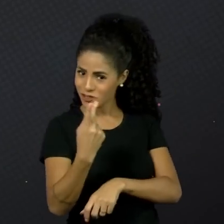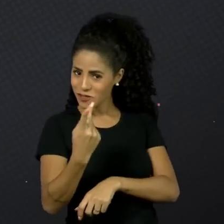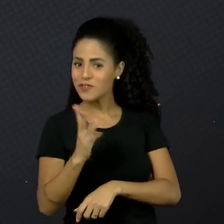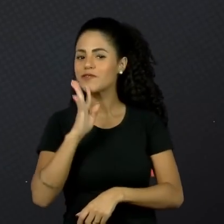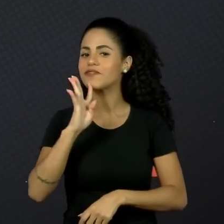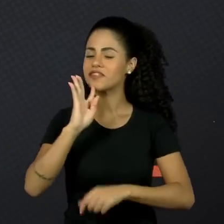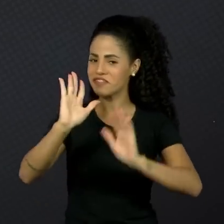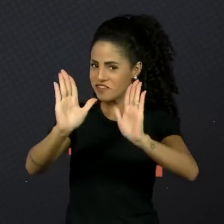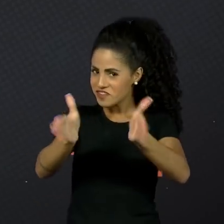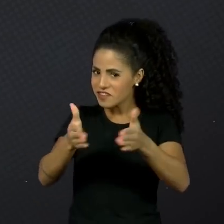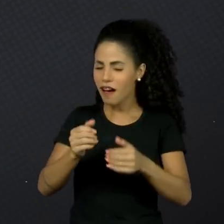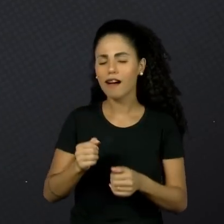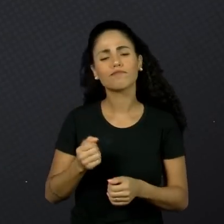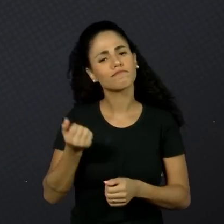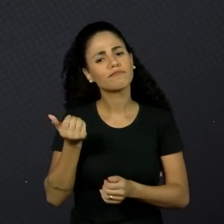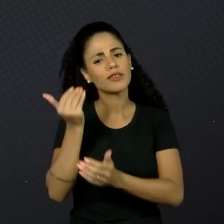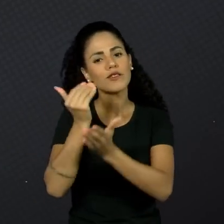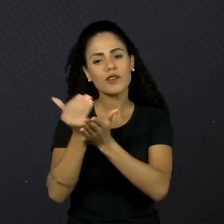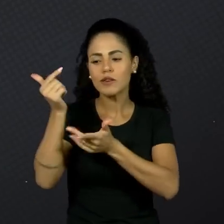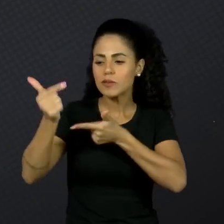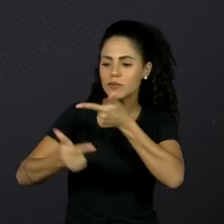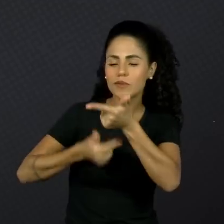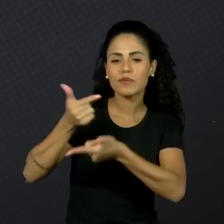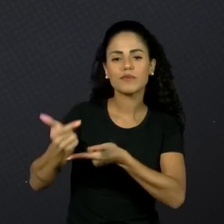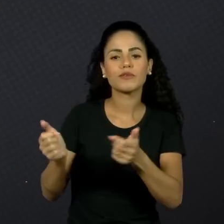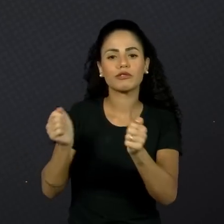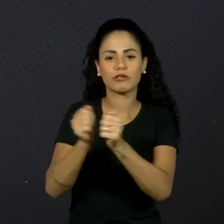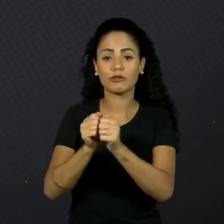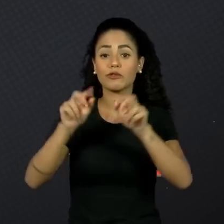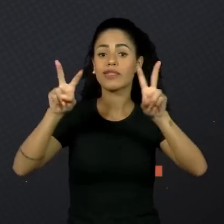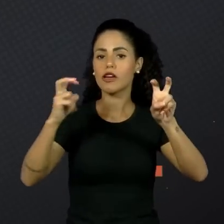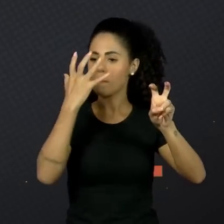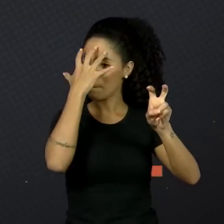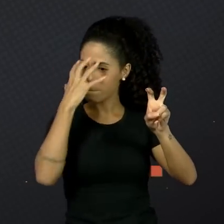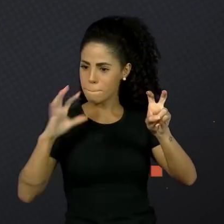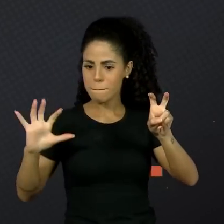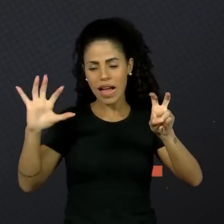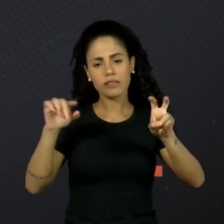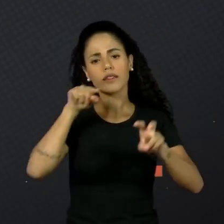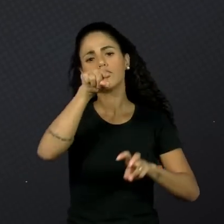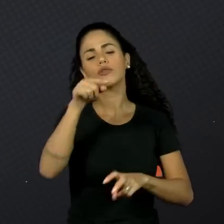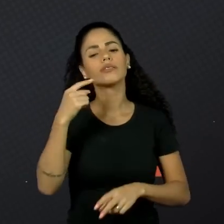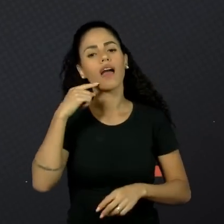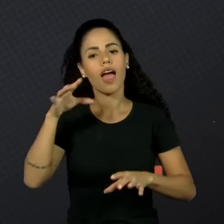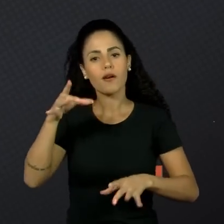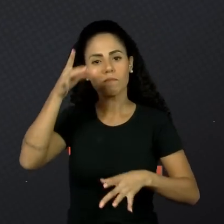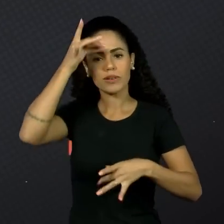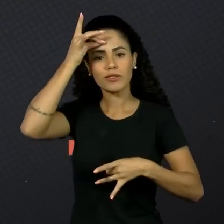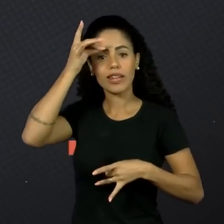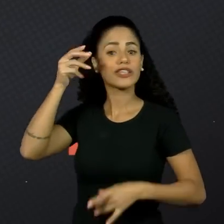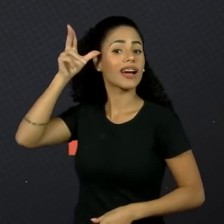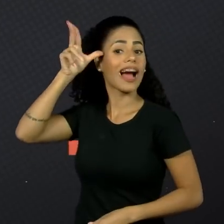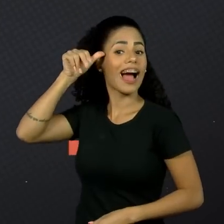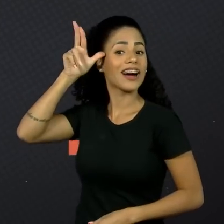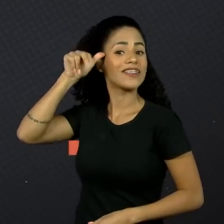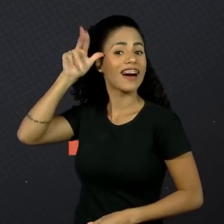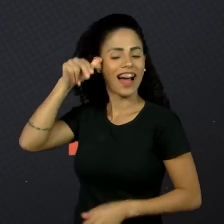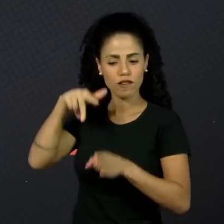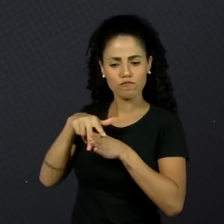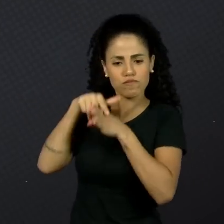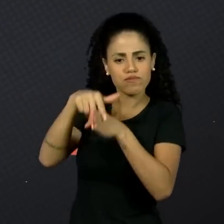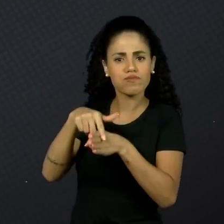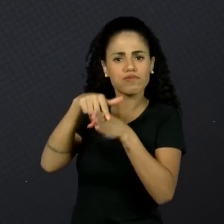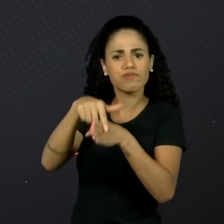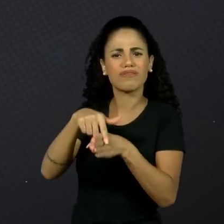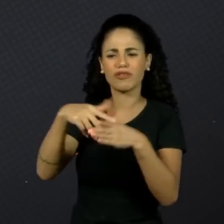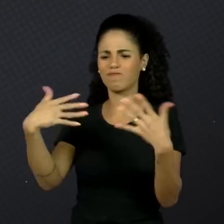começamos aquele trabalho de Máscaras em que você fazia um personagem mudo, que era o cavalo, e que você imprimiu uma